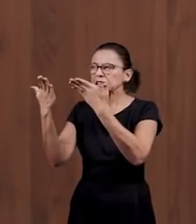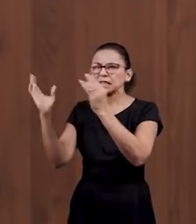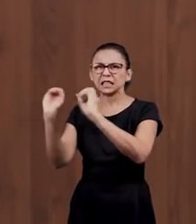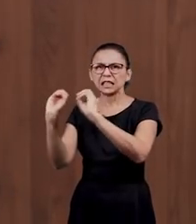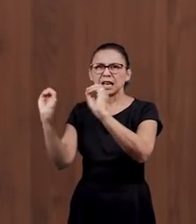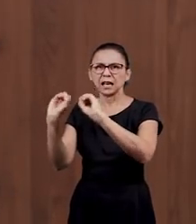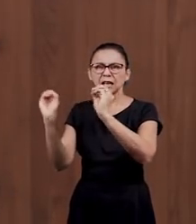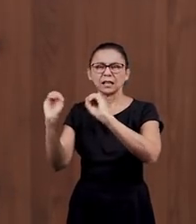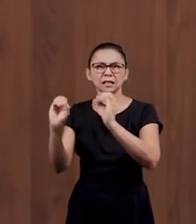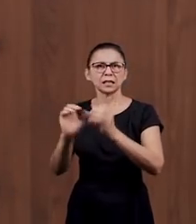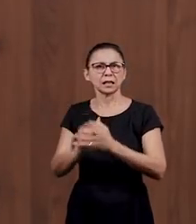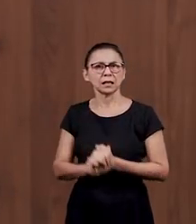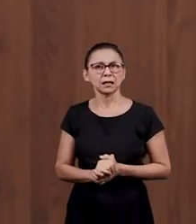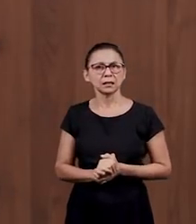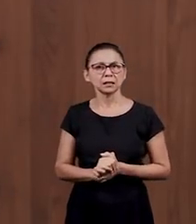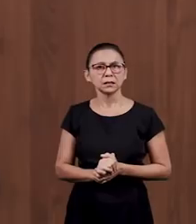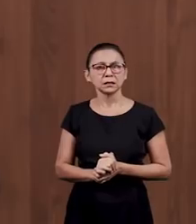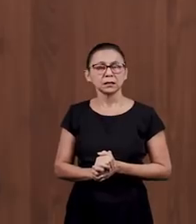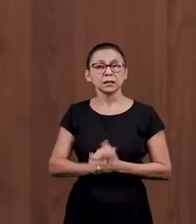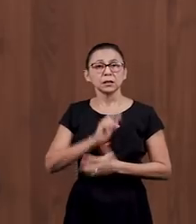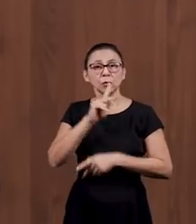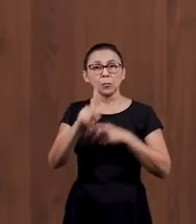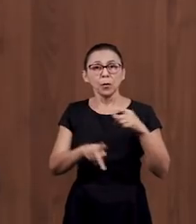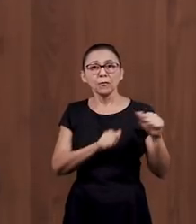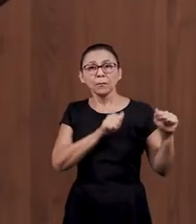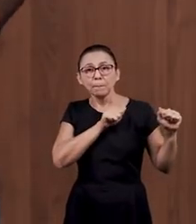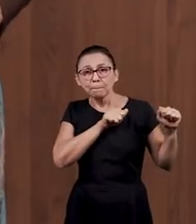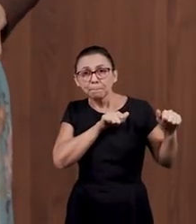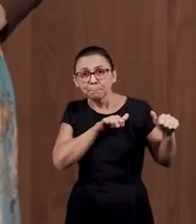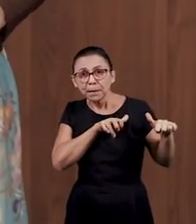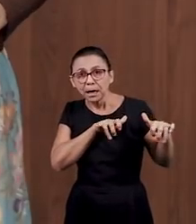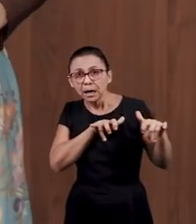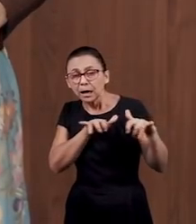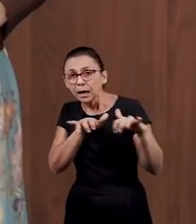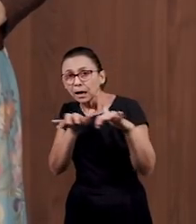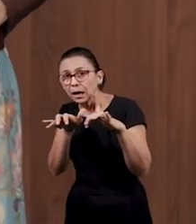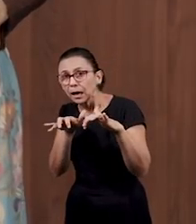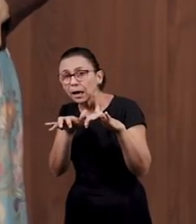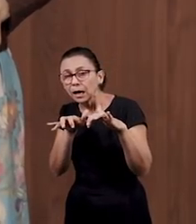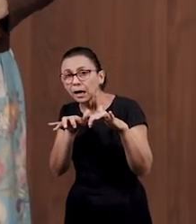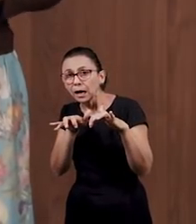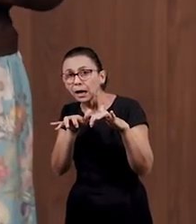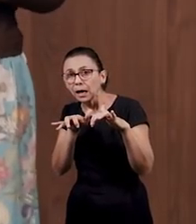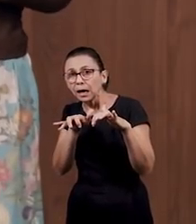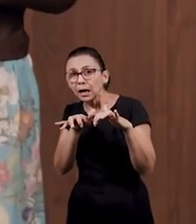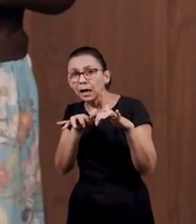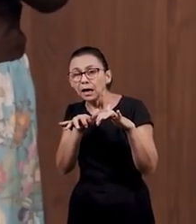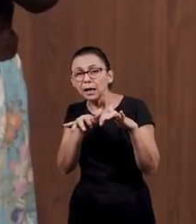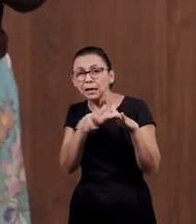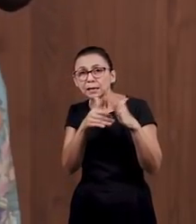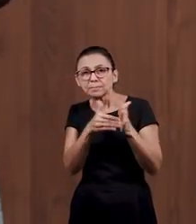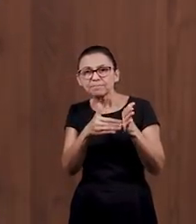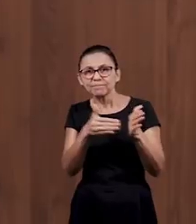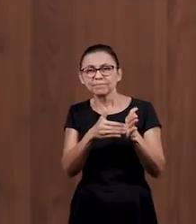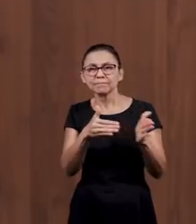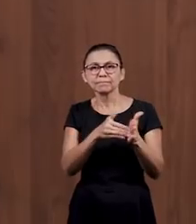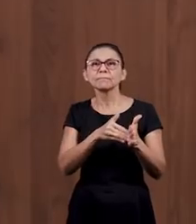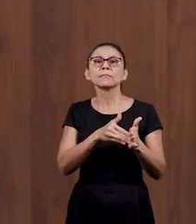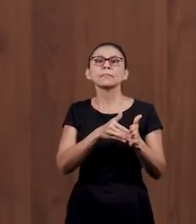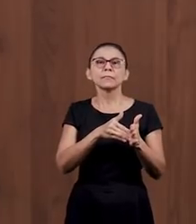que o povo chegasse ao Senhor e também impediam a bênção na vida deles. De maneira tal